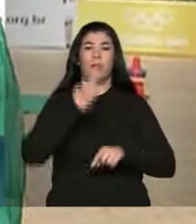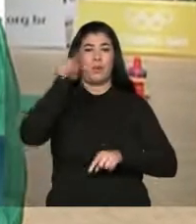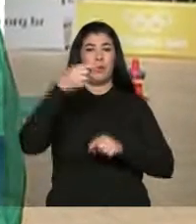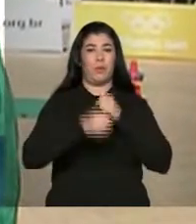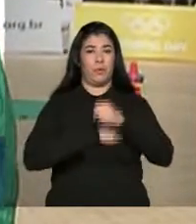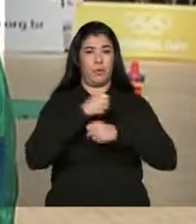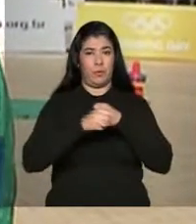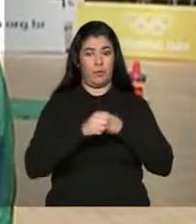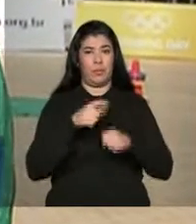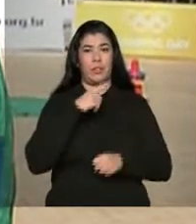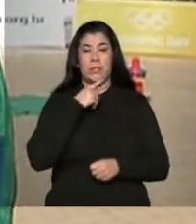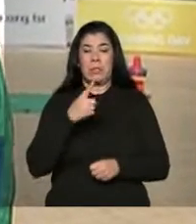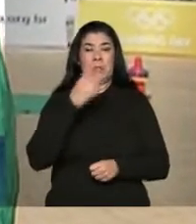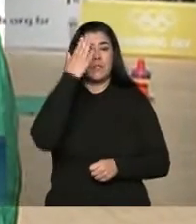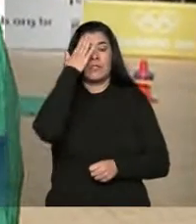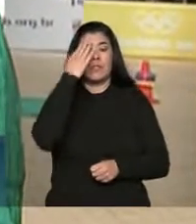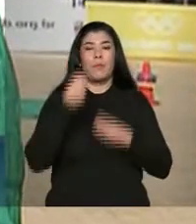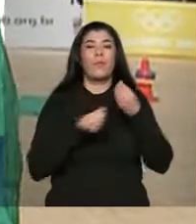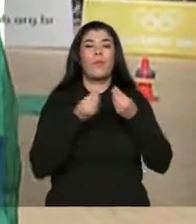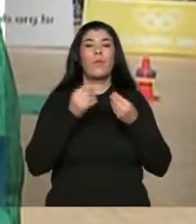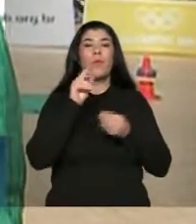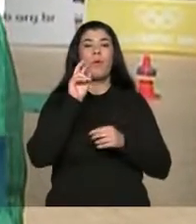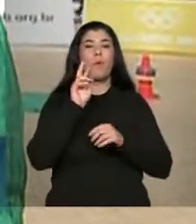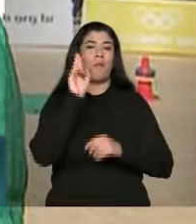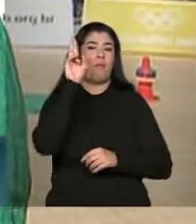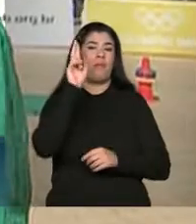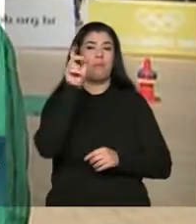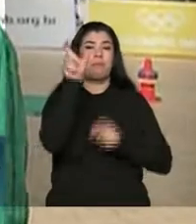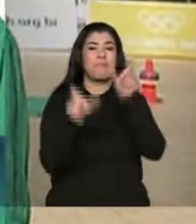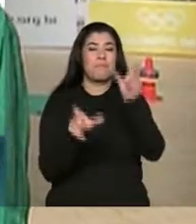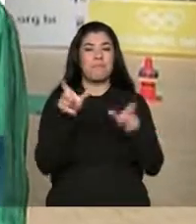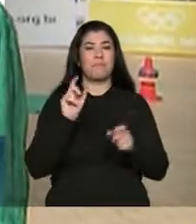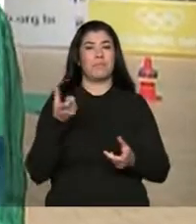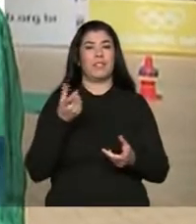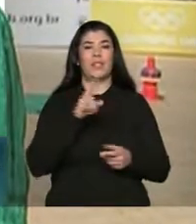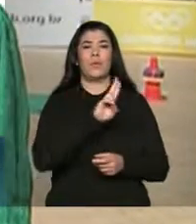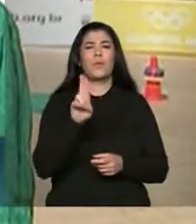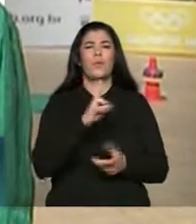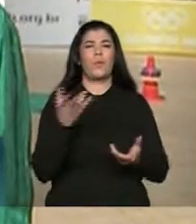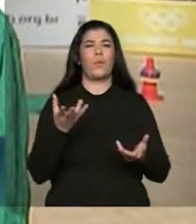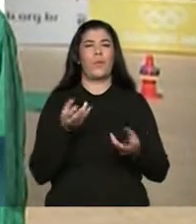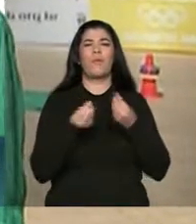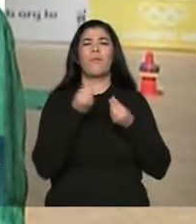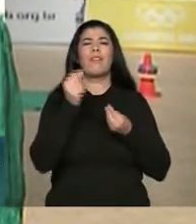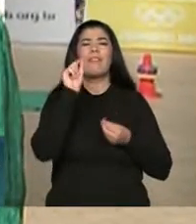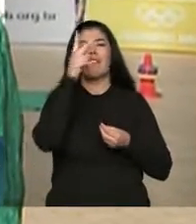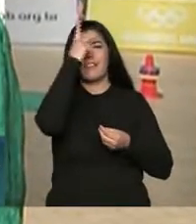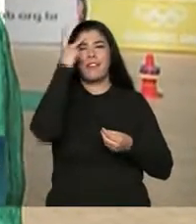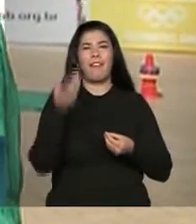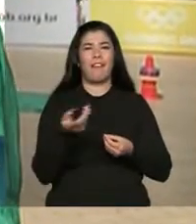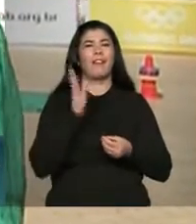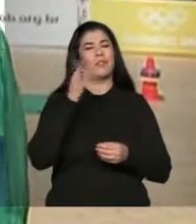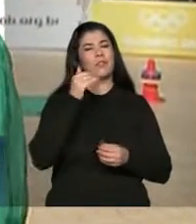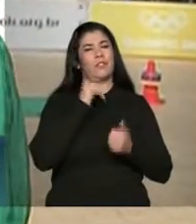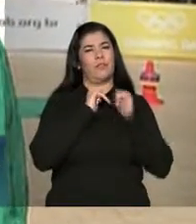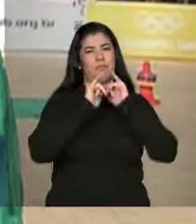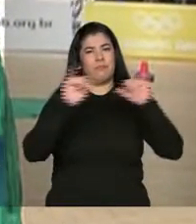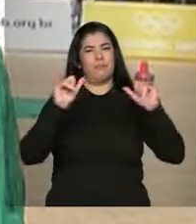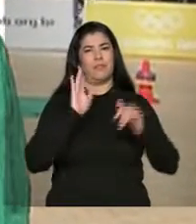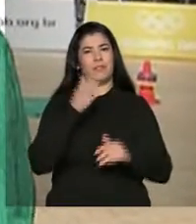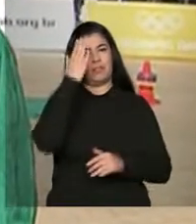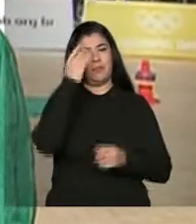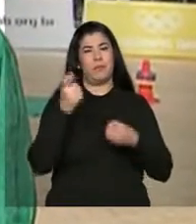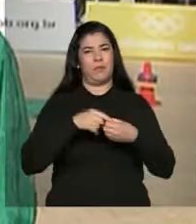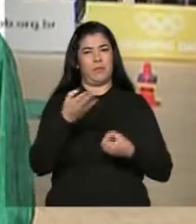ninguém ainda tem pista de como será esse mascote qual o nome dele a gente vai ficar sabendo daqui a pouco